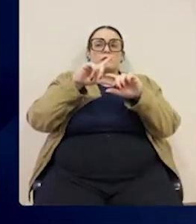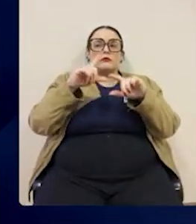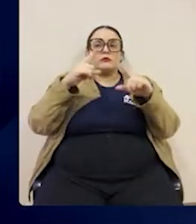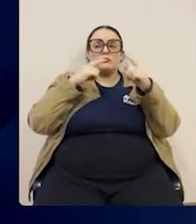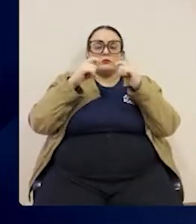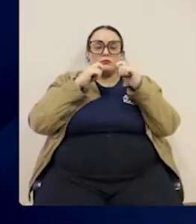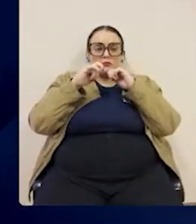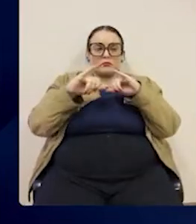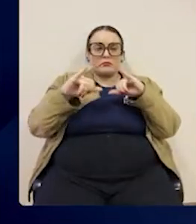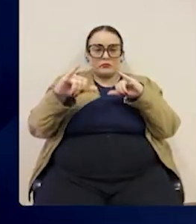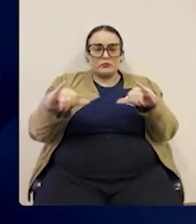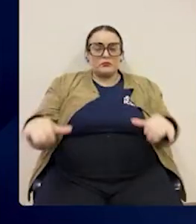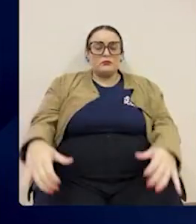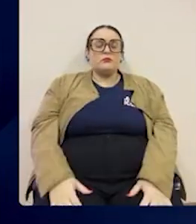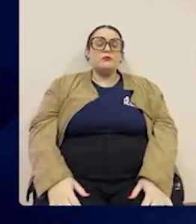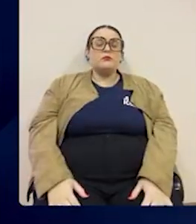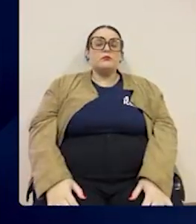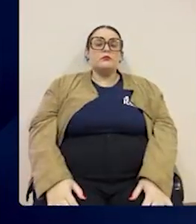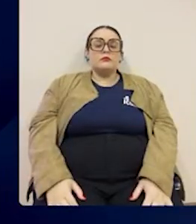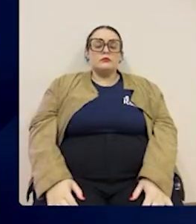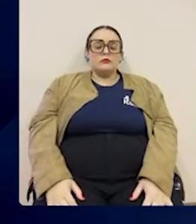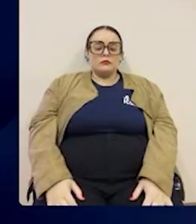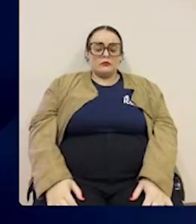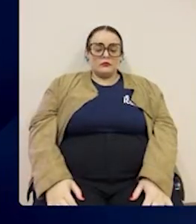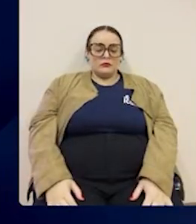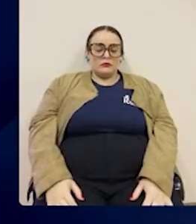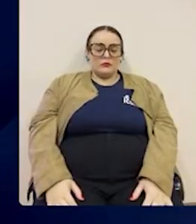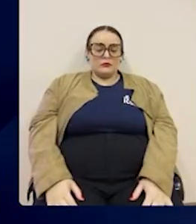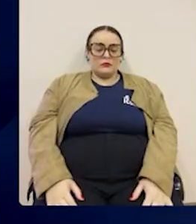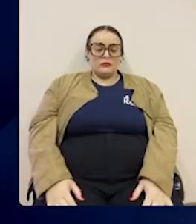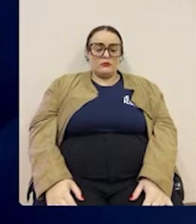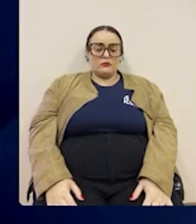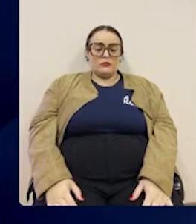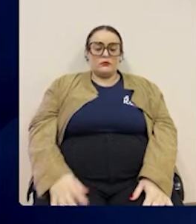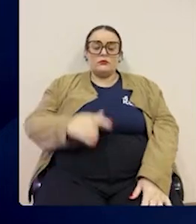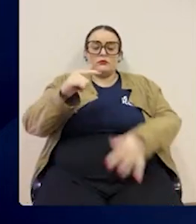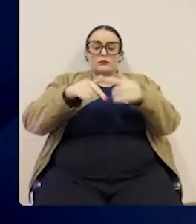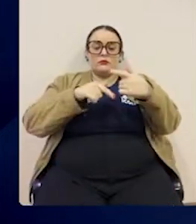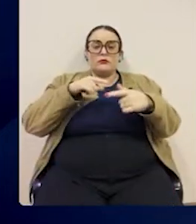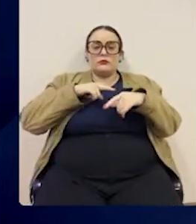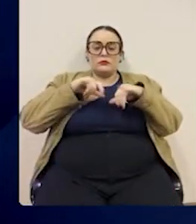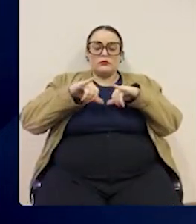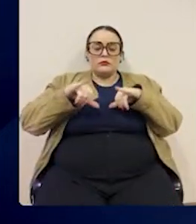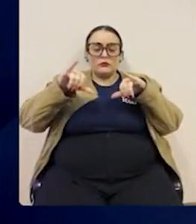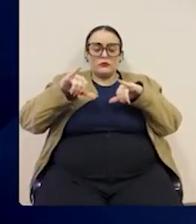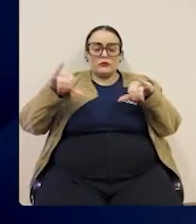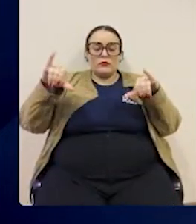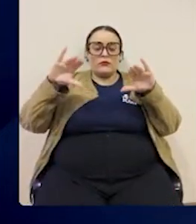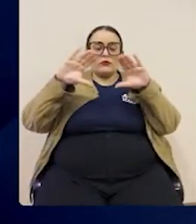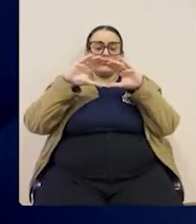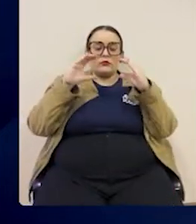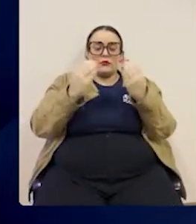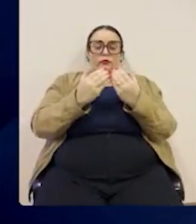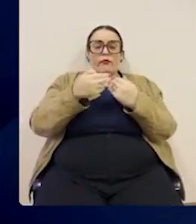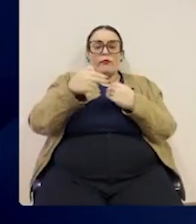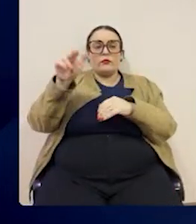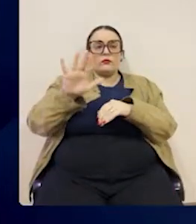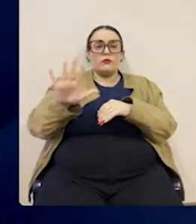esse trabalho ele gerou uma grande repercussão, tanto na comunidade internacional como nacional, com cartas